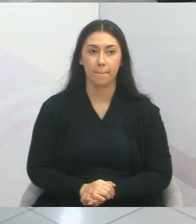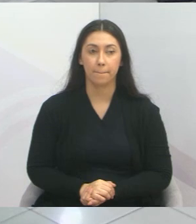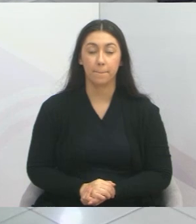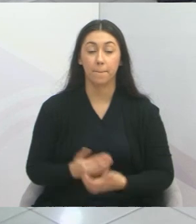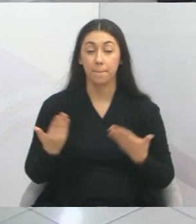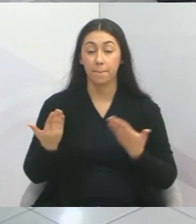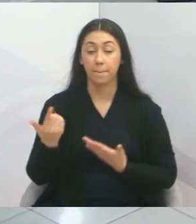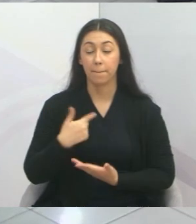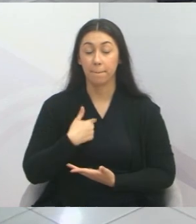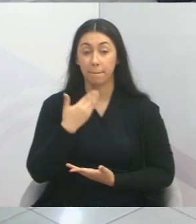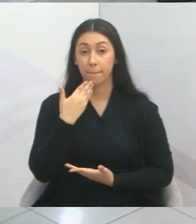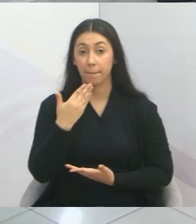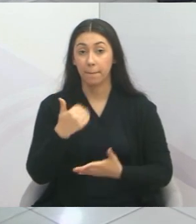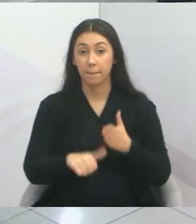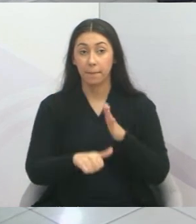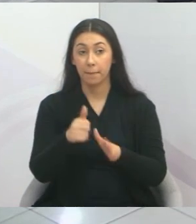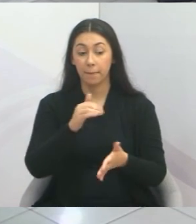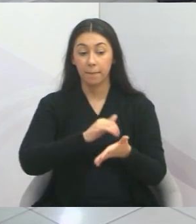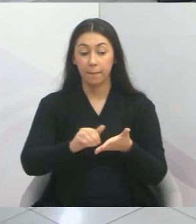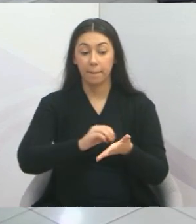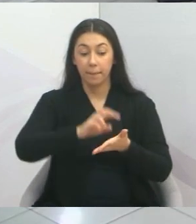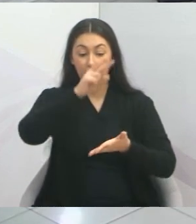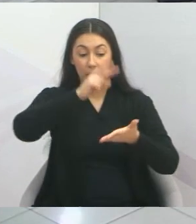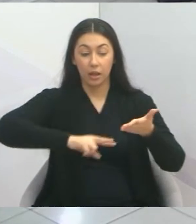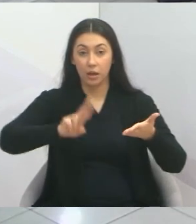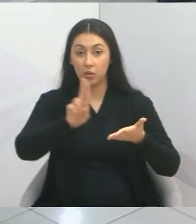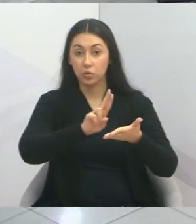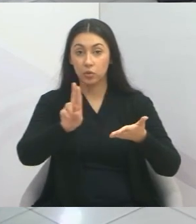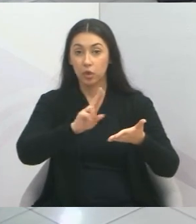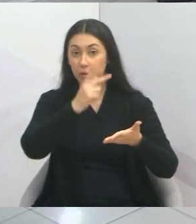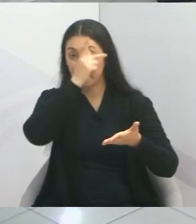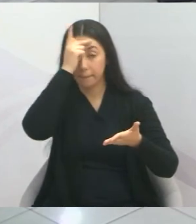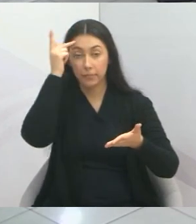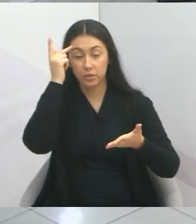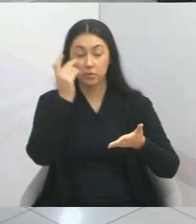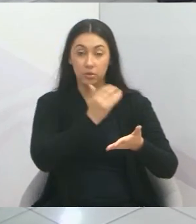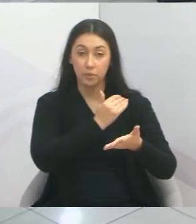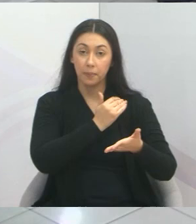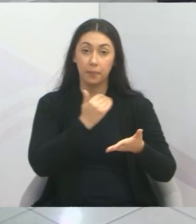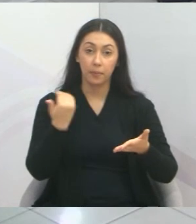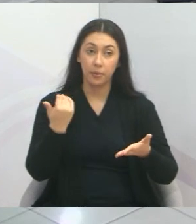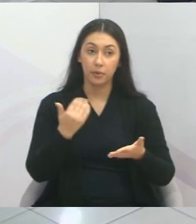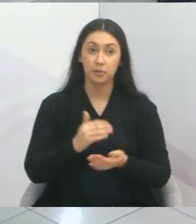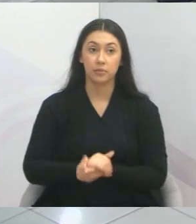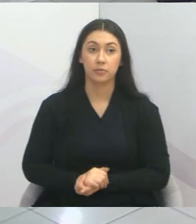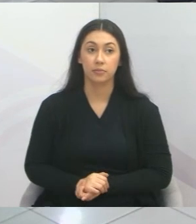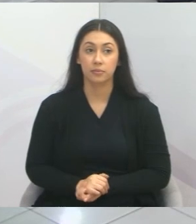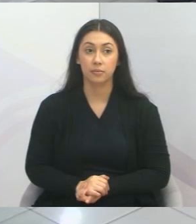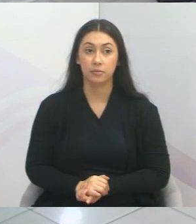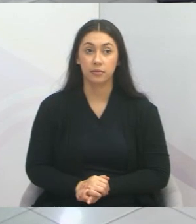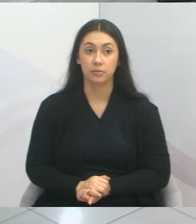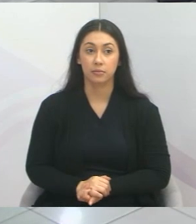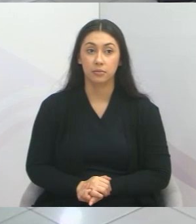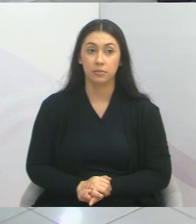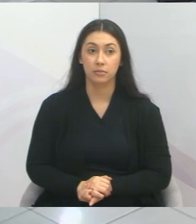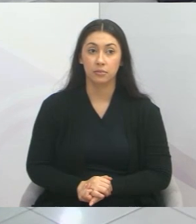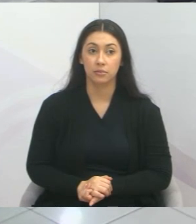agora solicita ao primeiro-secretário que faça a leitura dos votos para apresentar pelos senhores vereadores